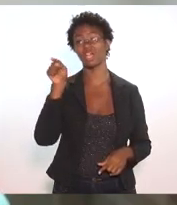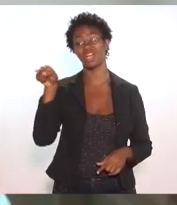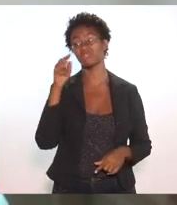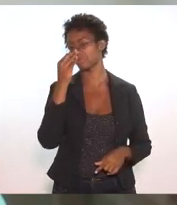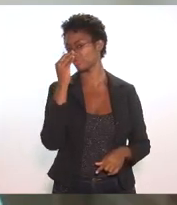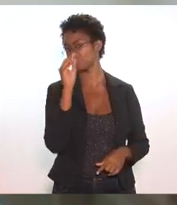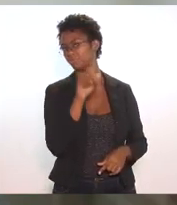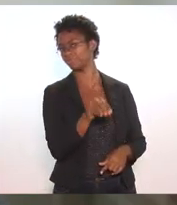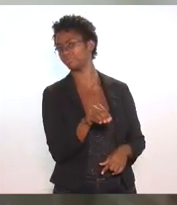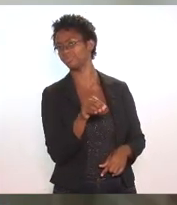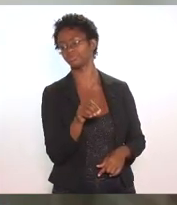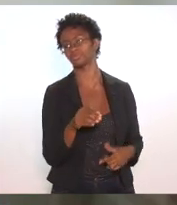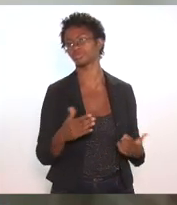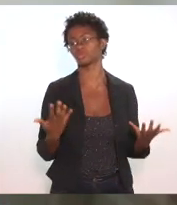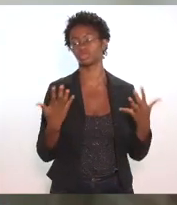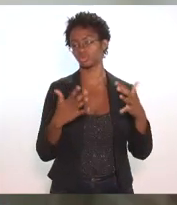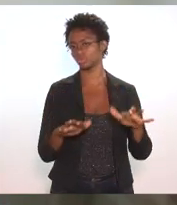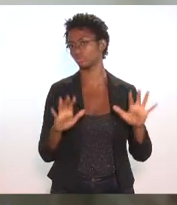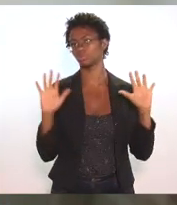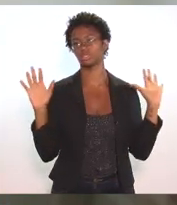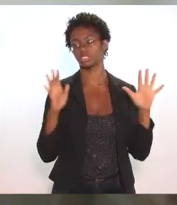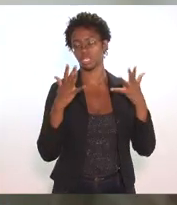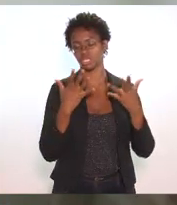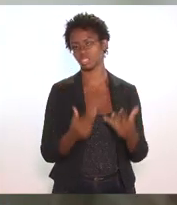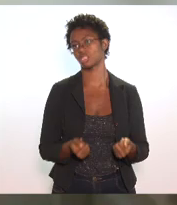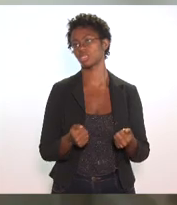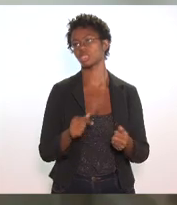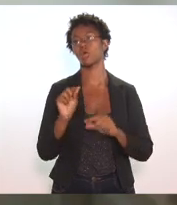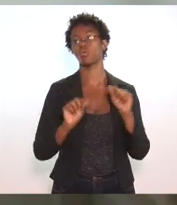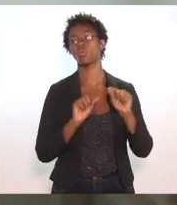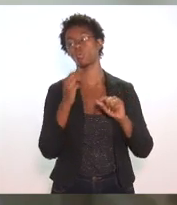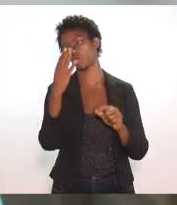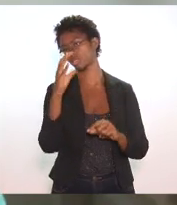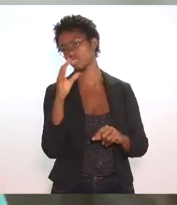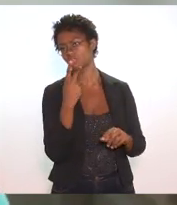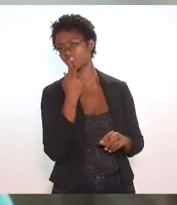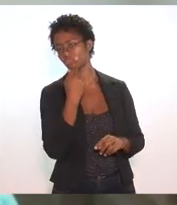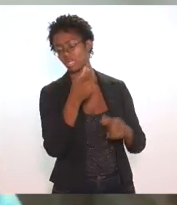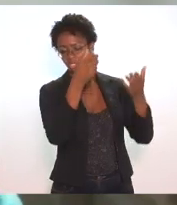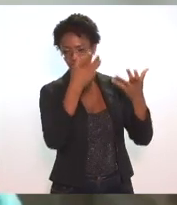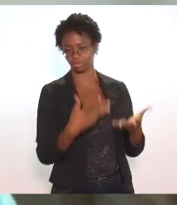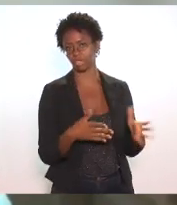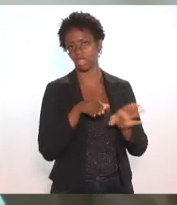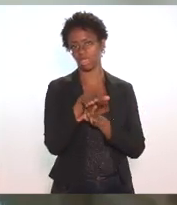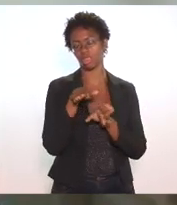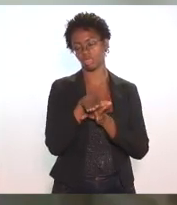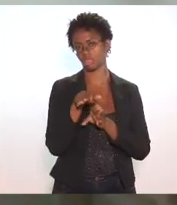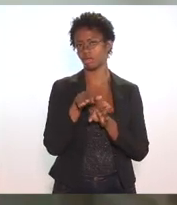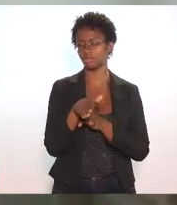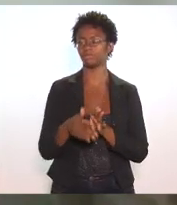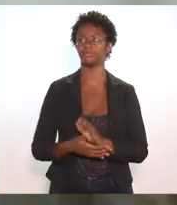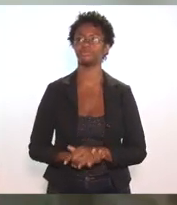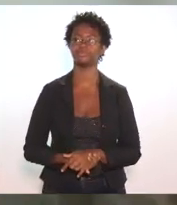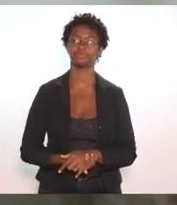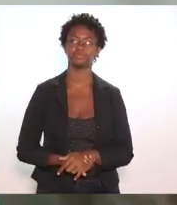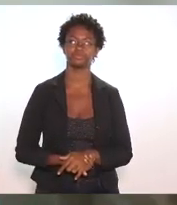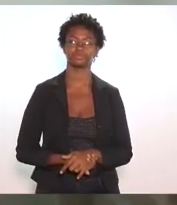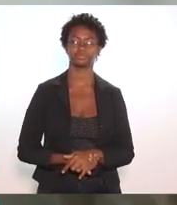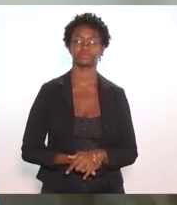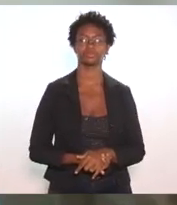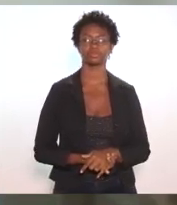negacionista, de não reconhecer o que a ciência estava recomendando. É claro,